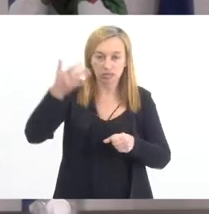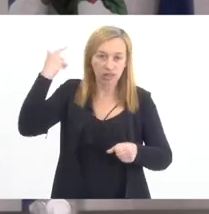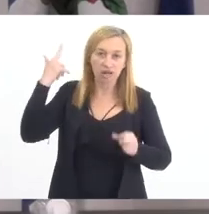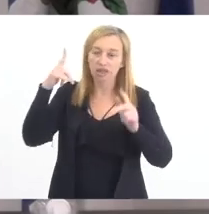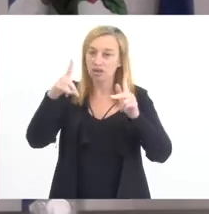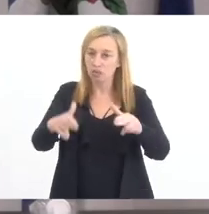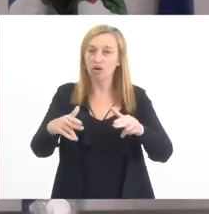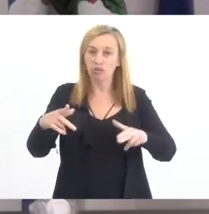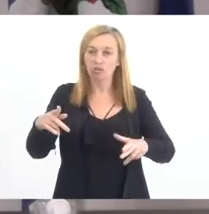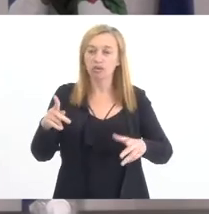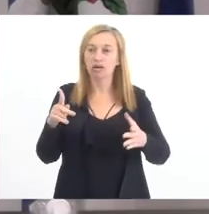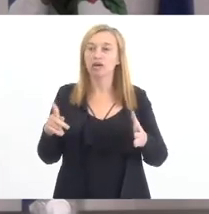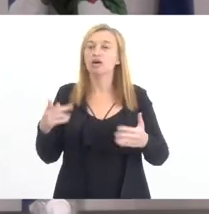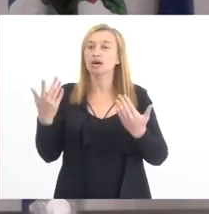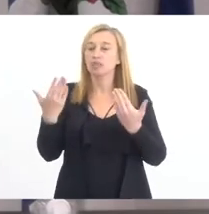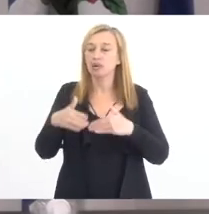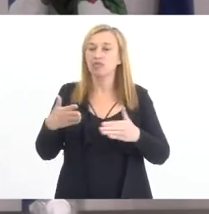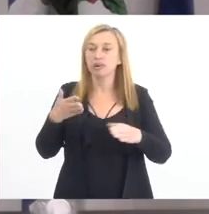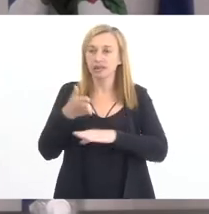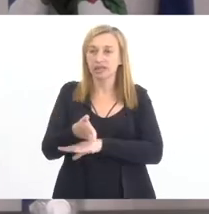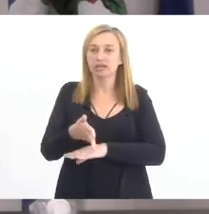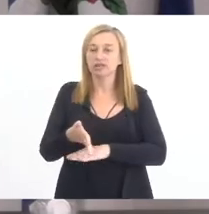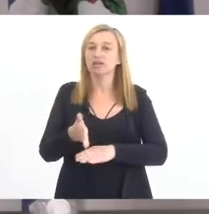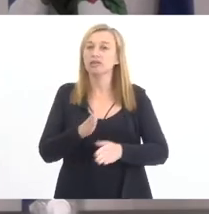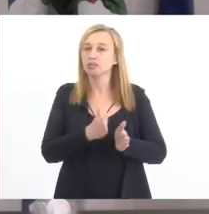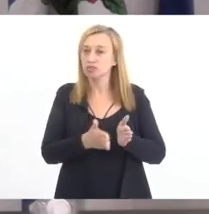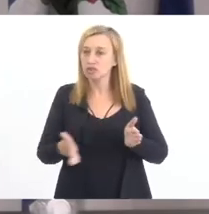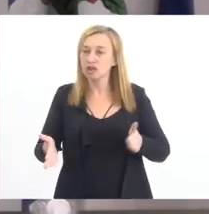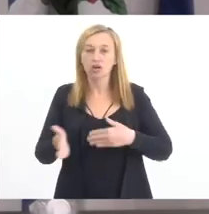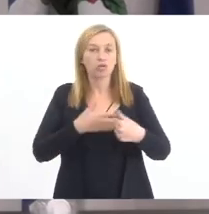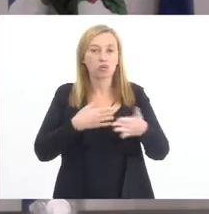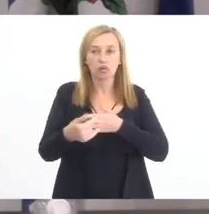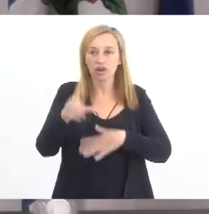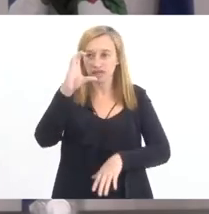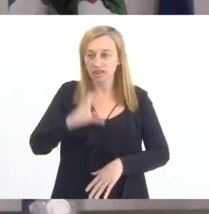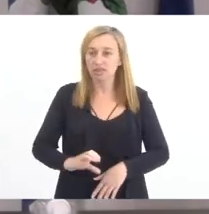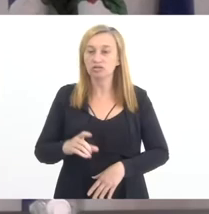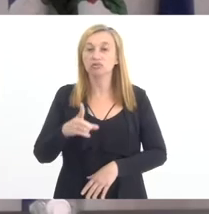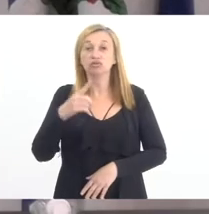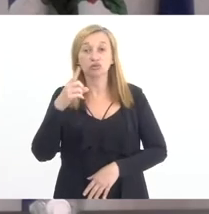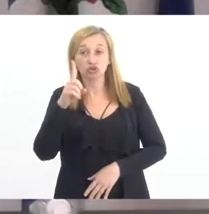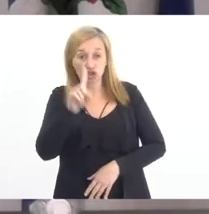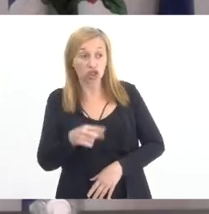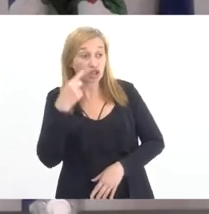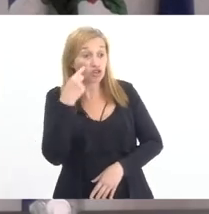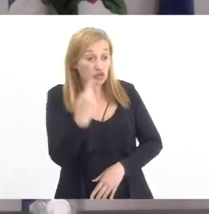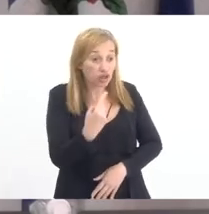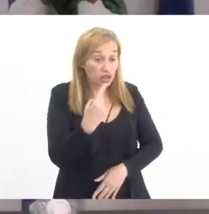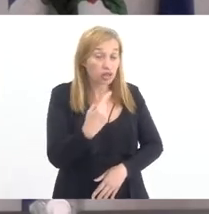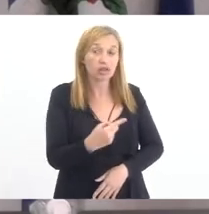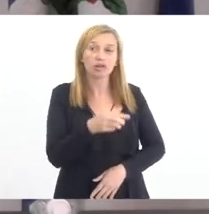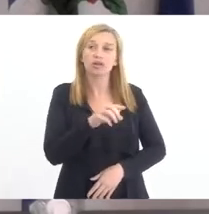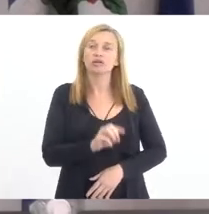vestibular. Está em processo. Qualquer cidadão tem o direito de verificar e estar lá.